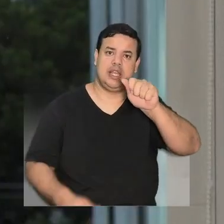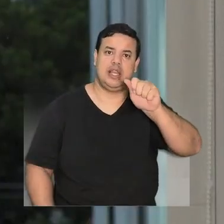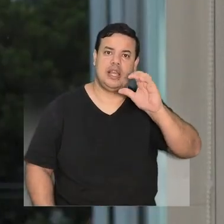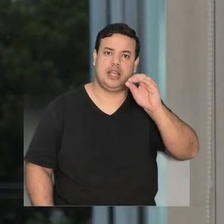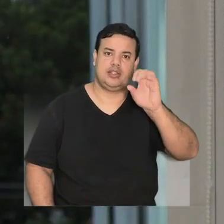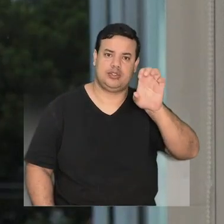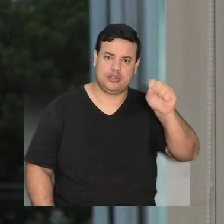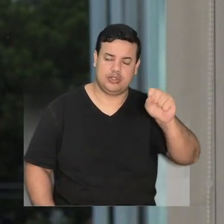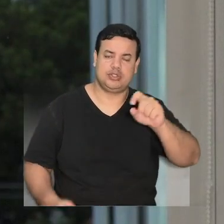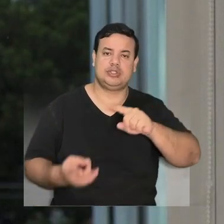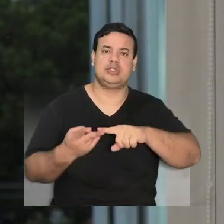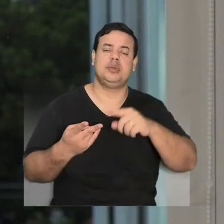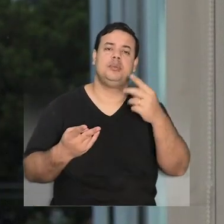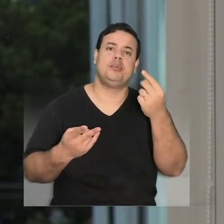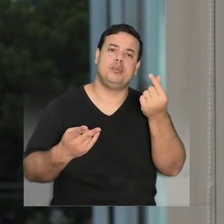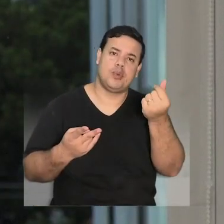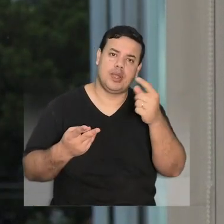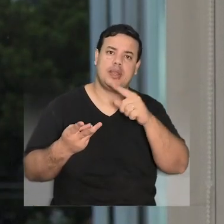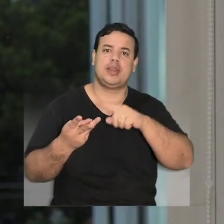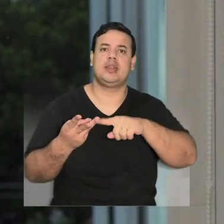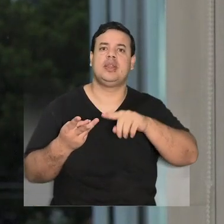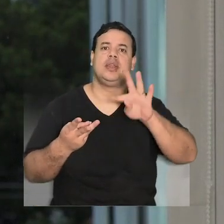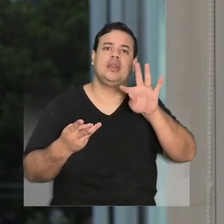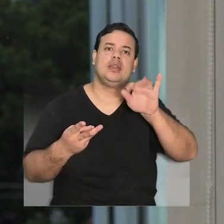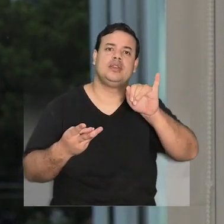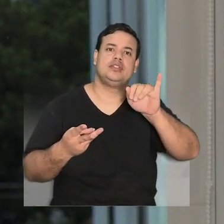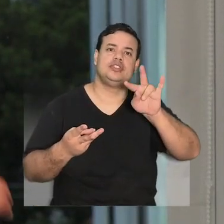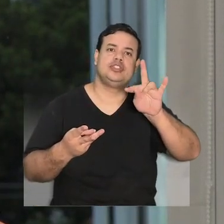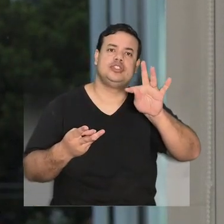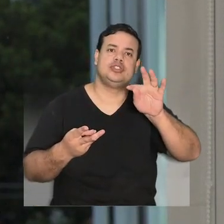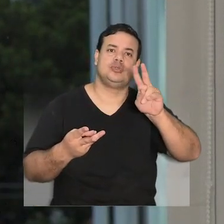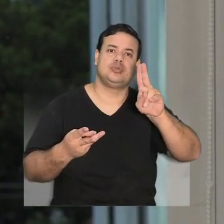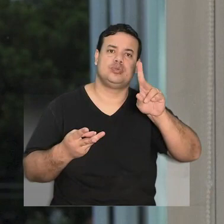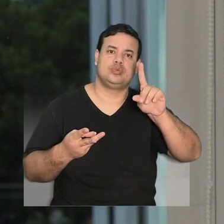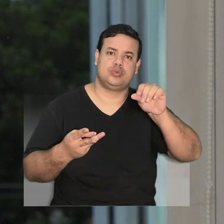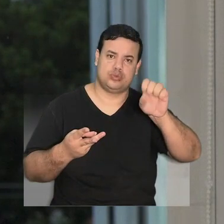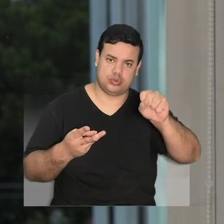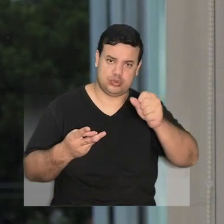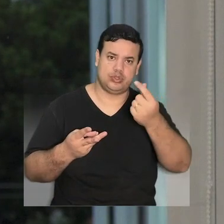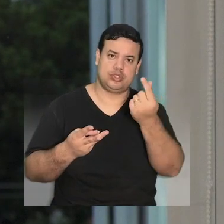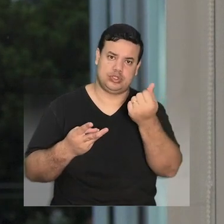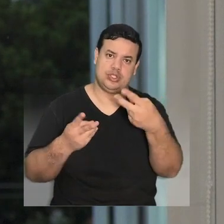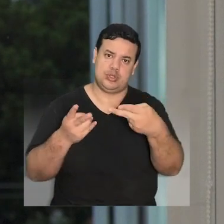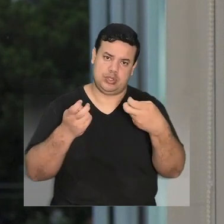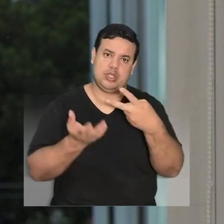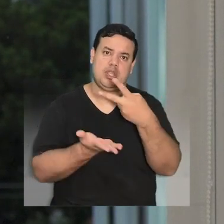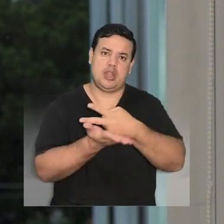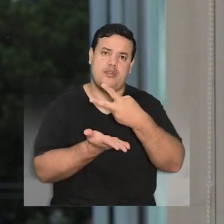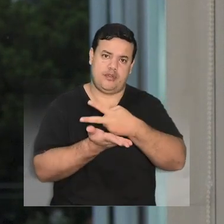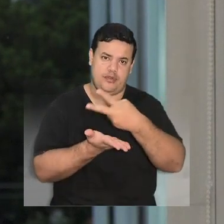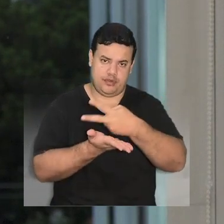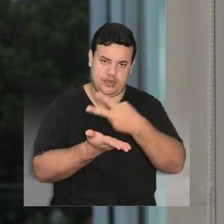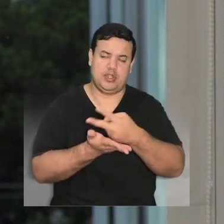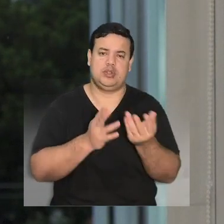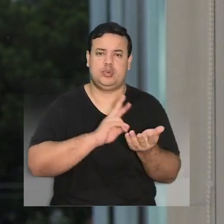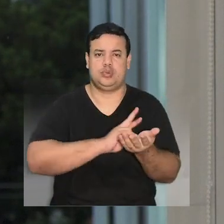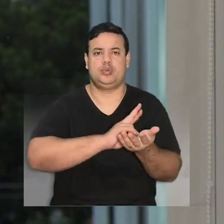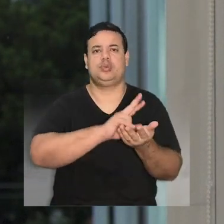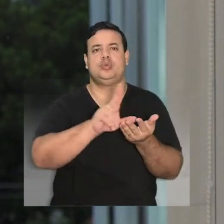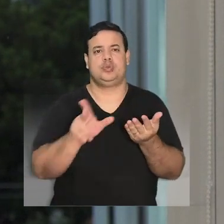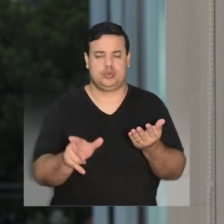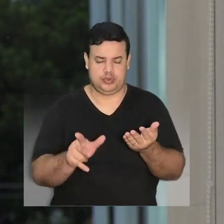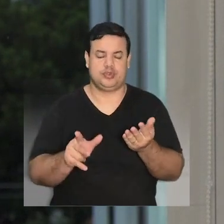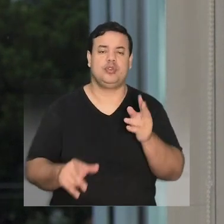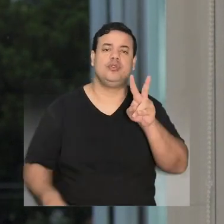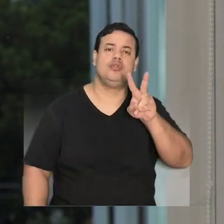Ações, moedas, títulos de renda fixa, entre muitos outros. Enfim, volatilidade significa